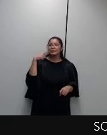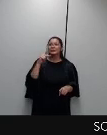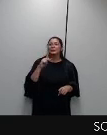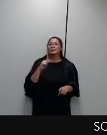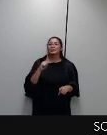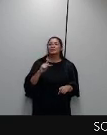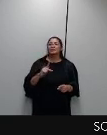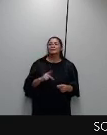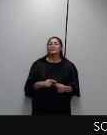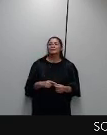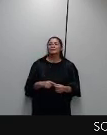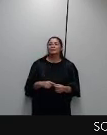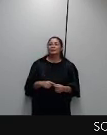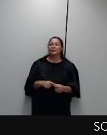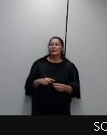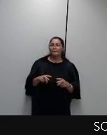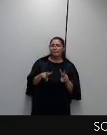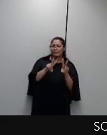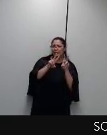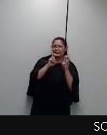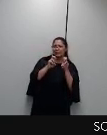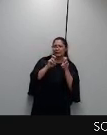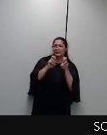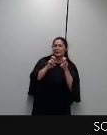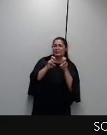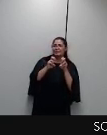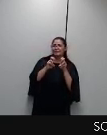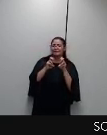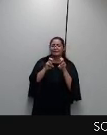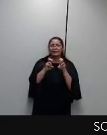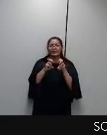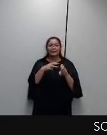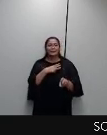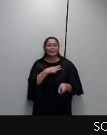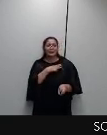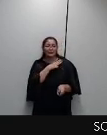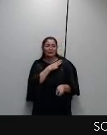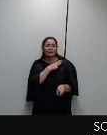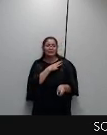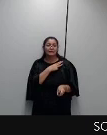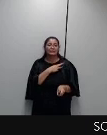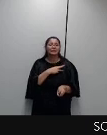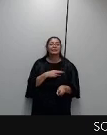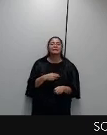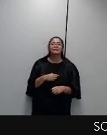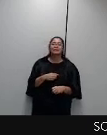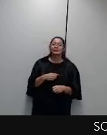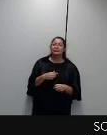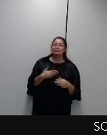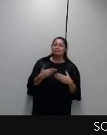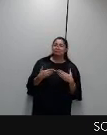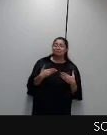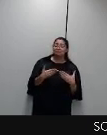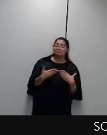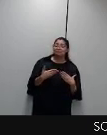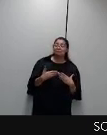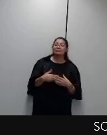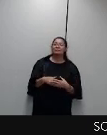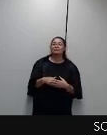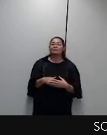e pelo que percebi ministra Regina e já o voto inaugural divergente do ministro